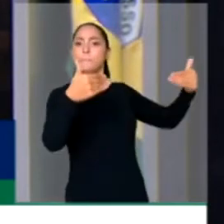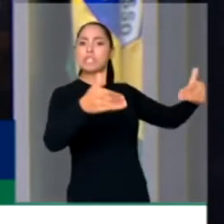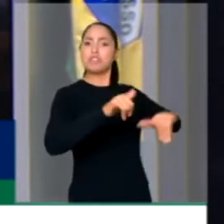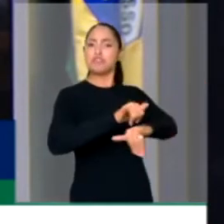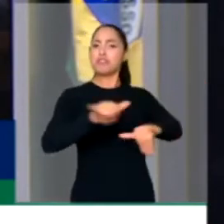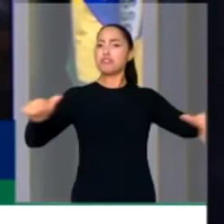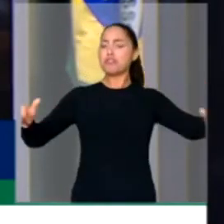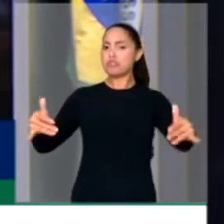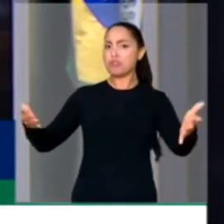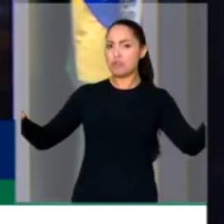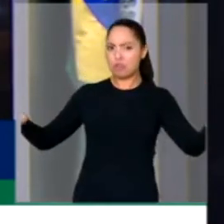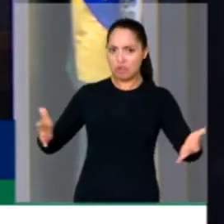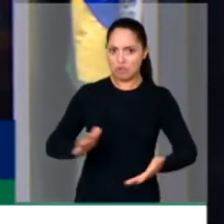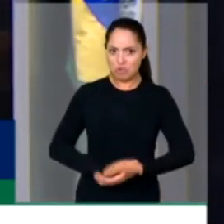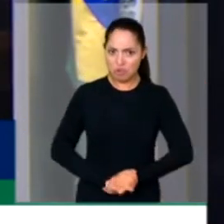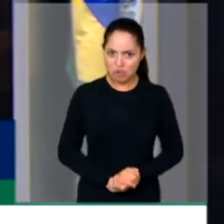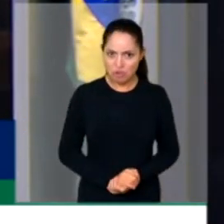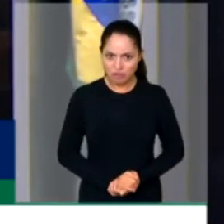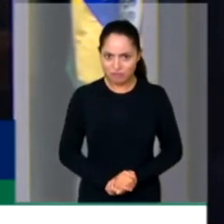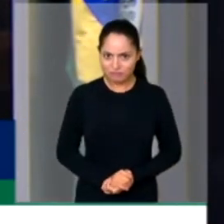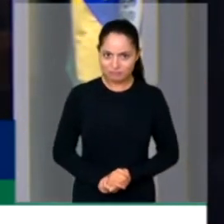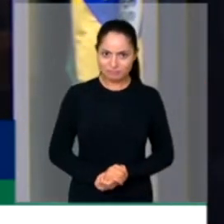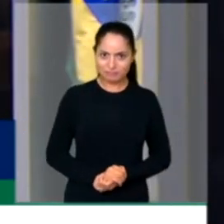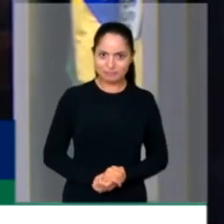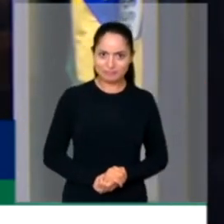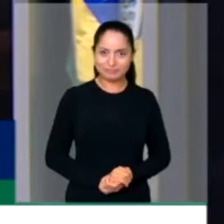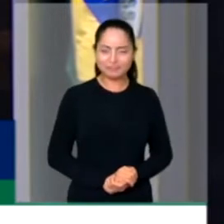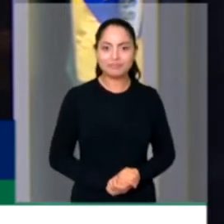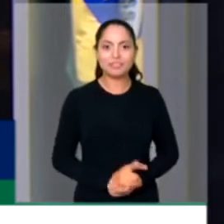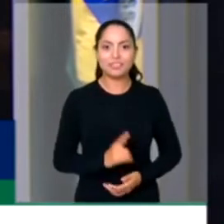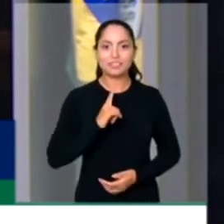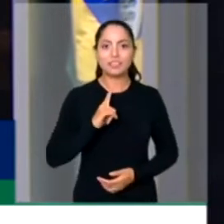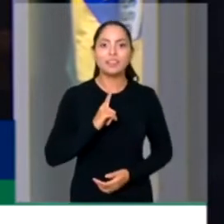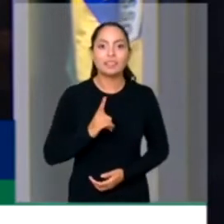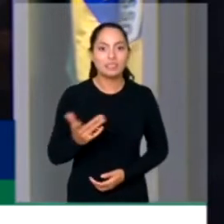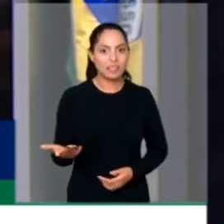O governo se isenta de toda e qualquer responsabilidade das matérias que